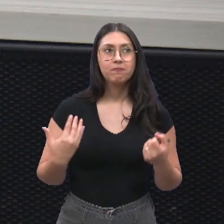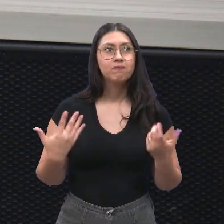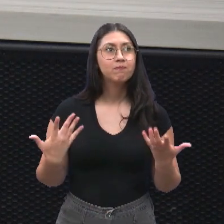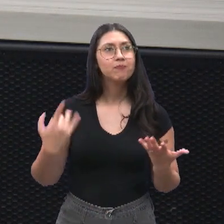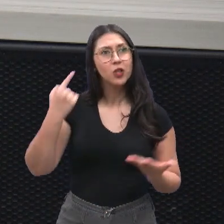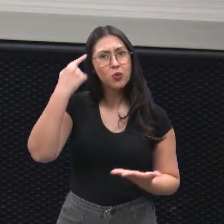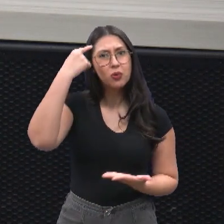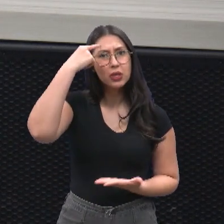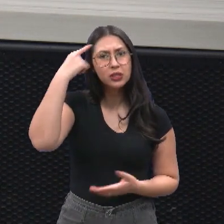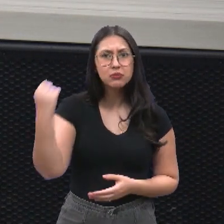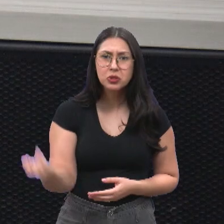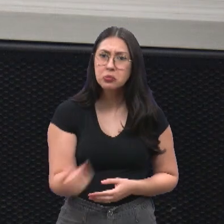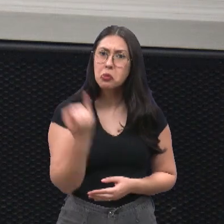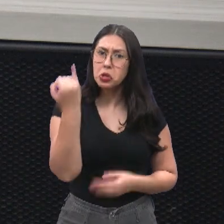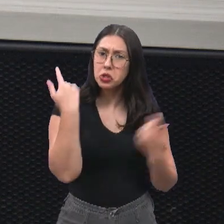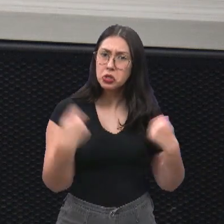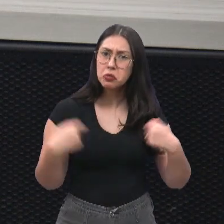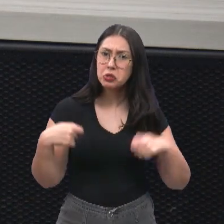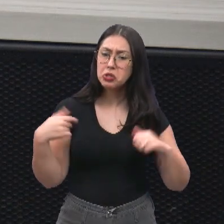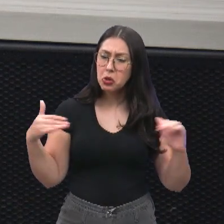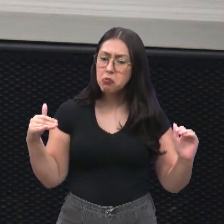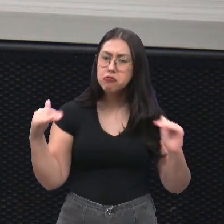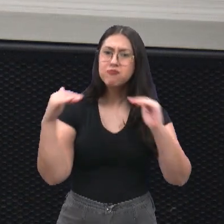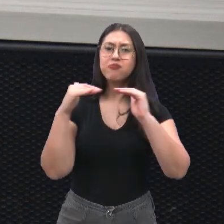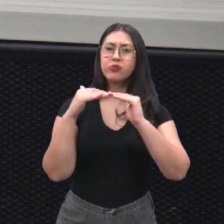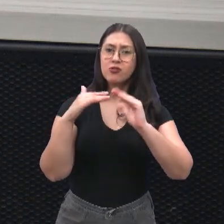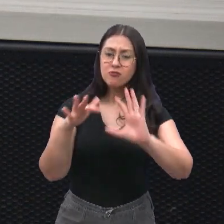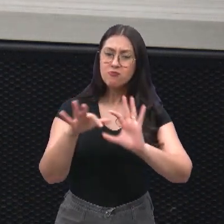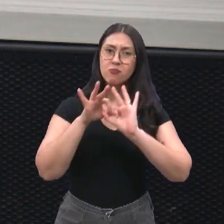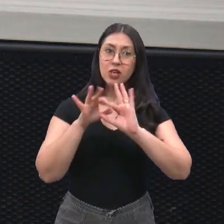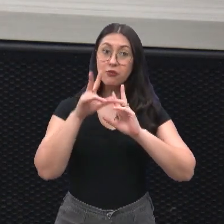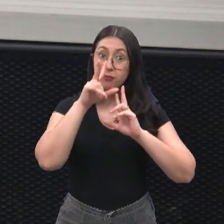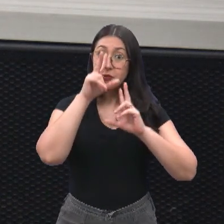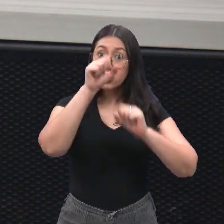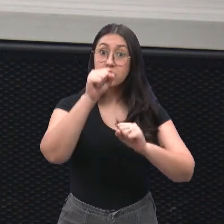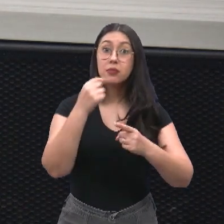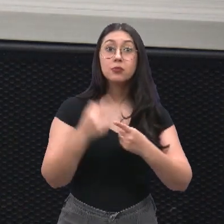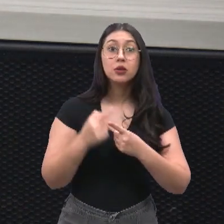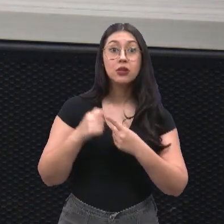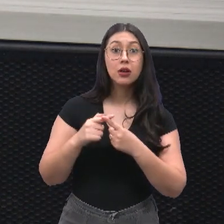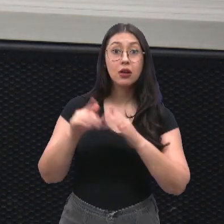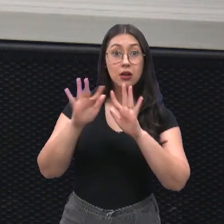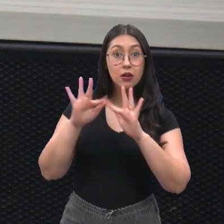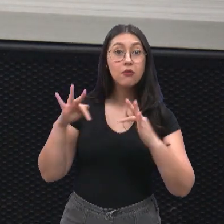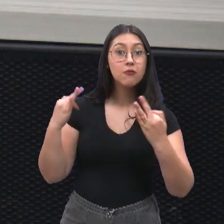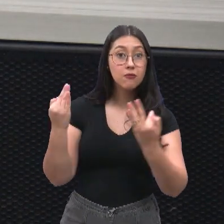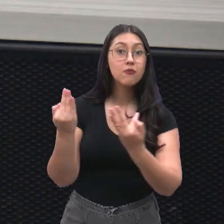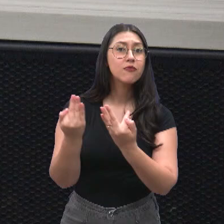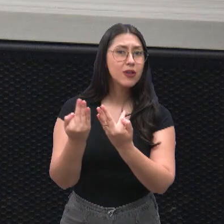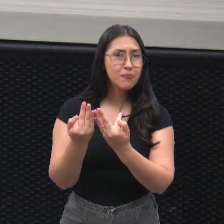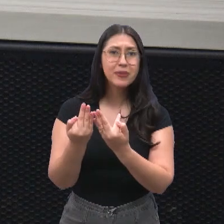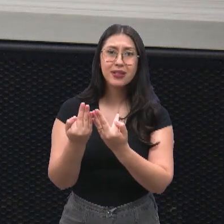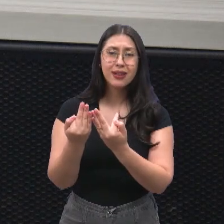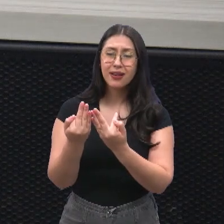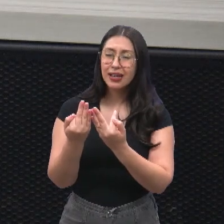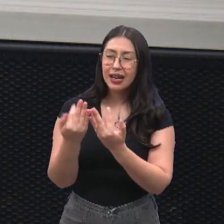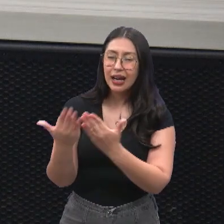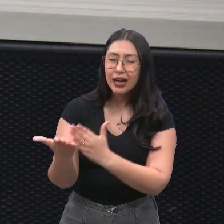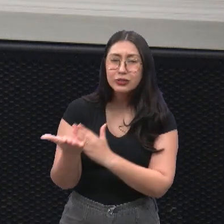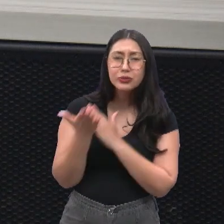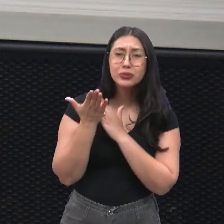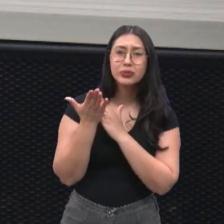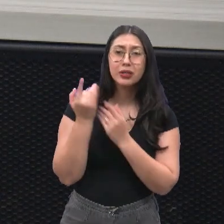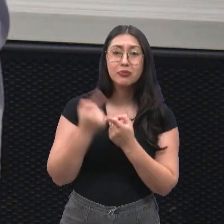pensamento em comum que precisa se fortalecer cada vez mais, porque a família é o grande refúgio. Nesse mundo tão enlouquecido que a gente vive, é na